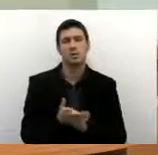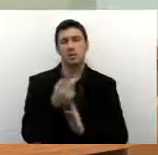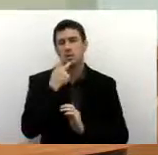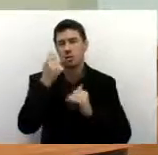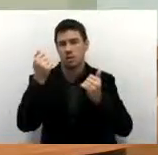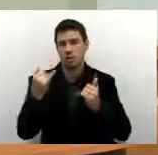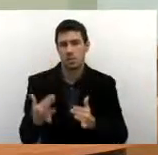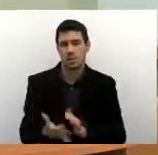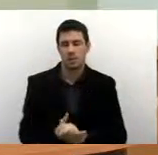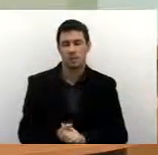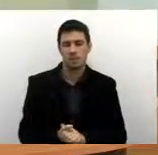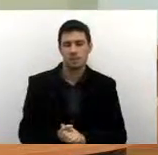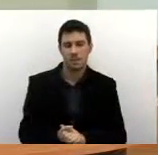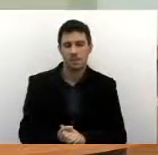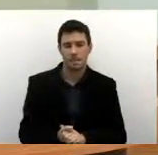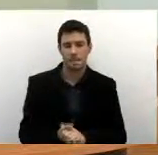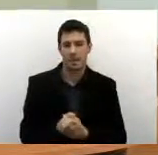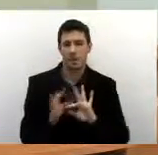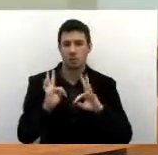que